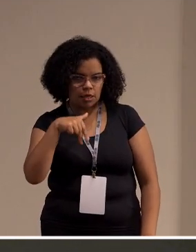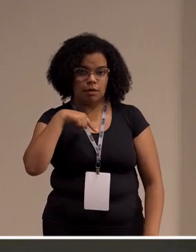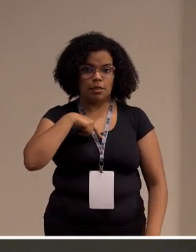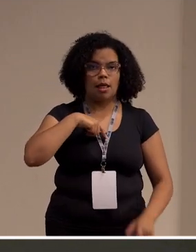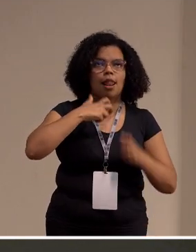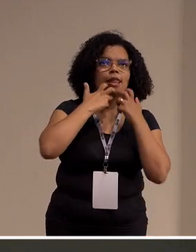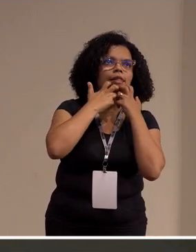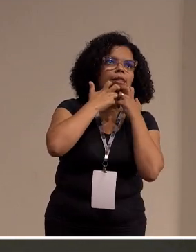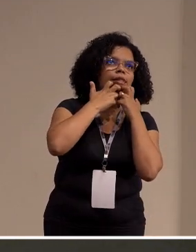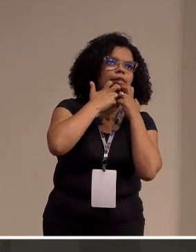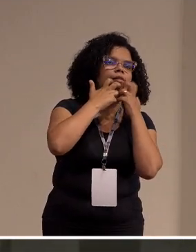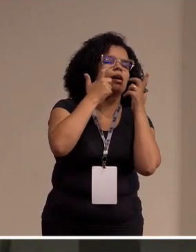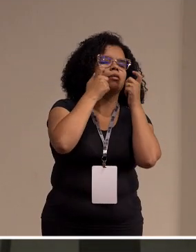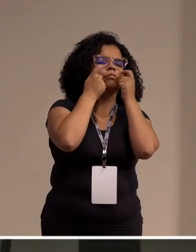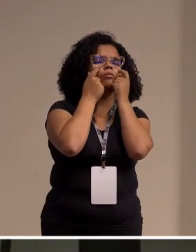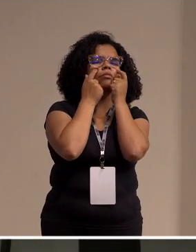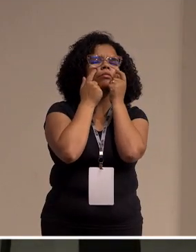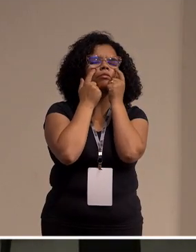filme.